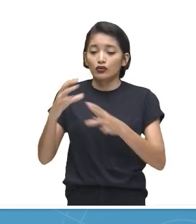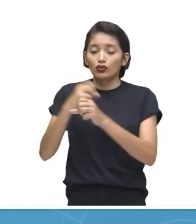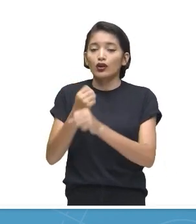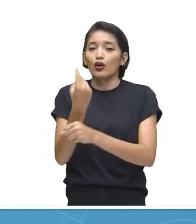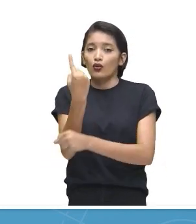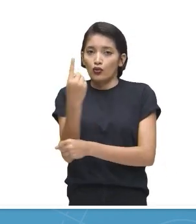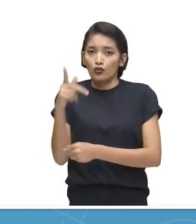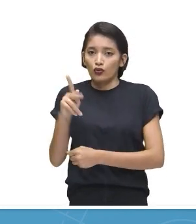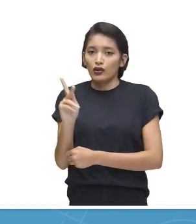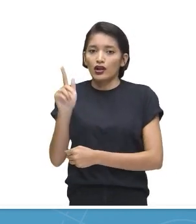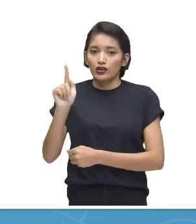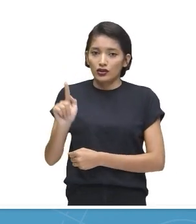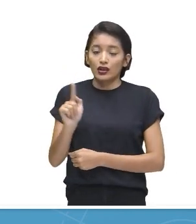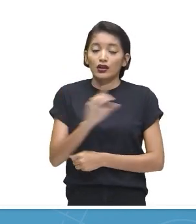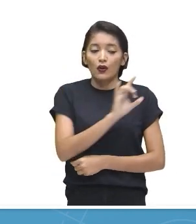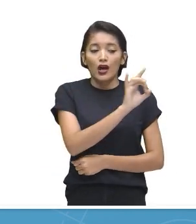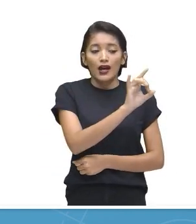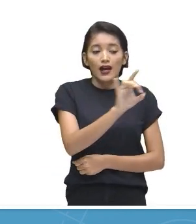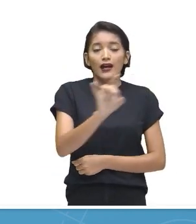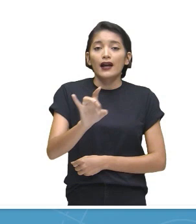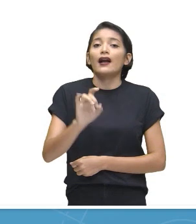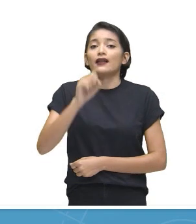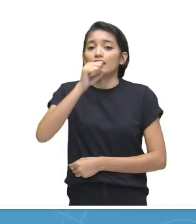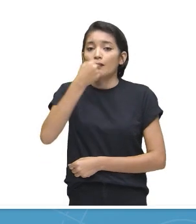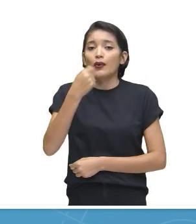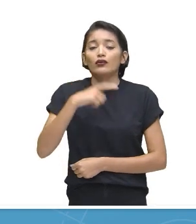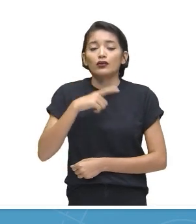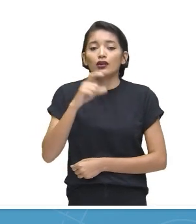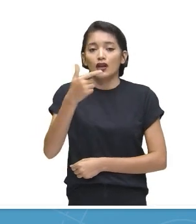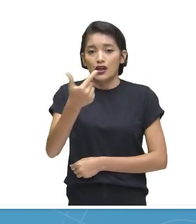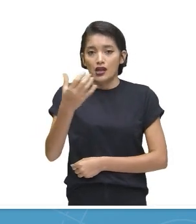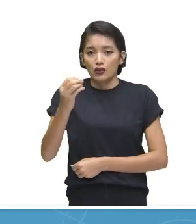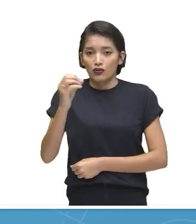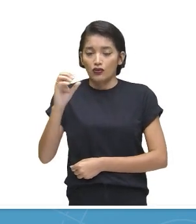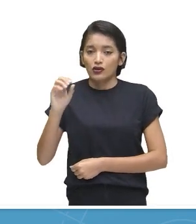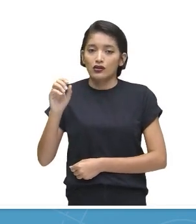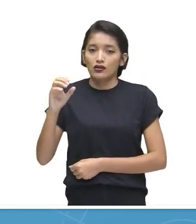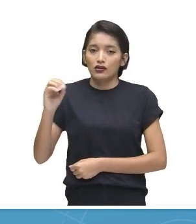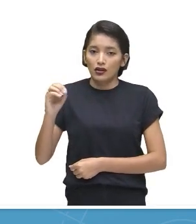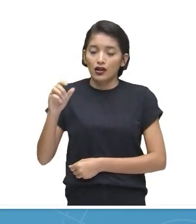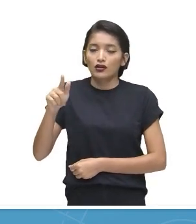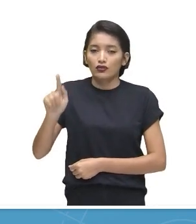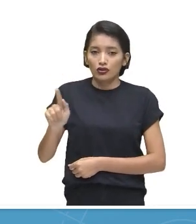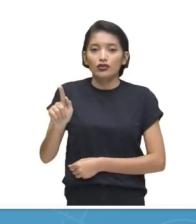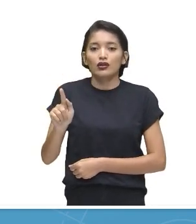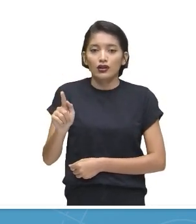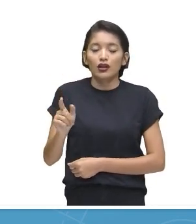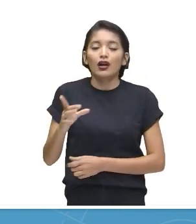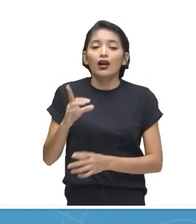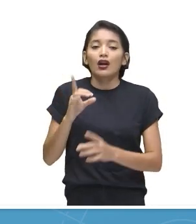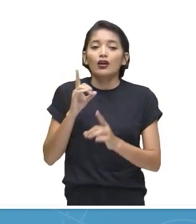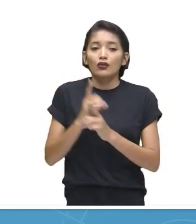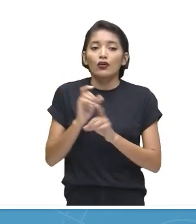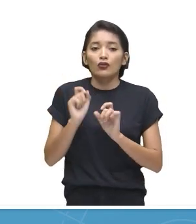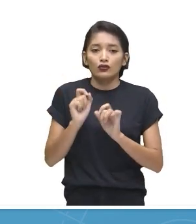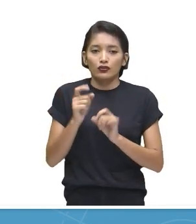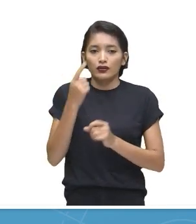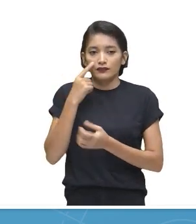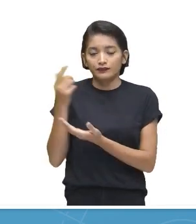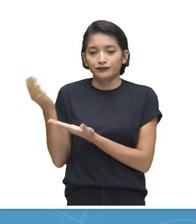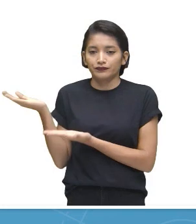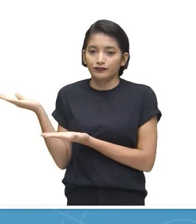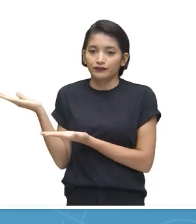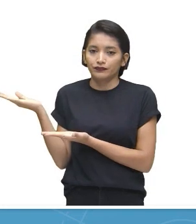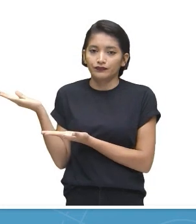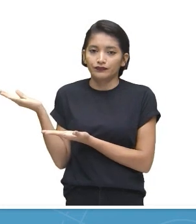kg, né? Já que cada pão corresponde a 200 gramas, 200 vezes 5 você encontra 1.000 gramas, que